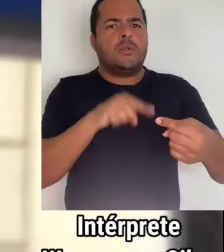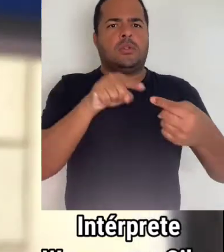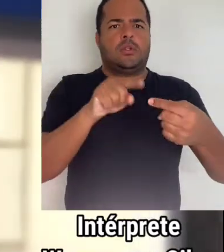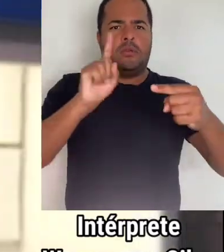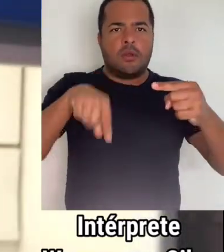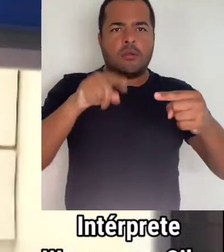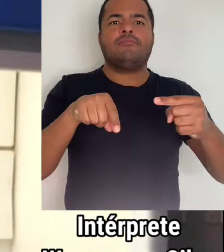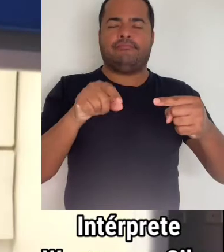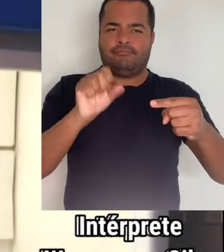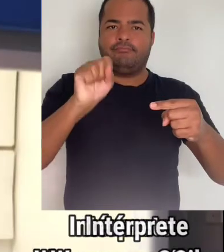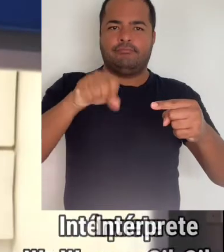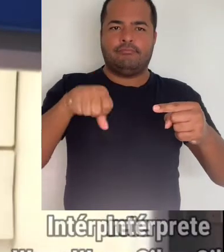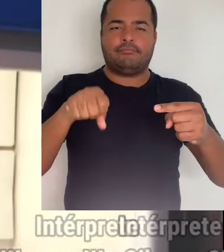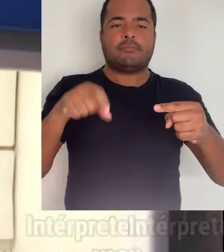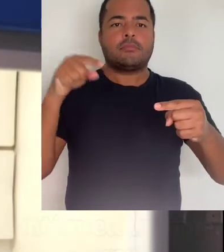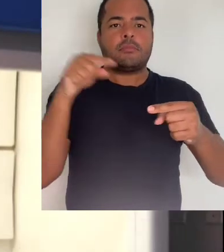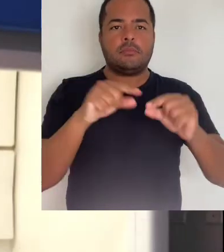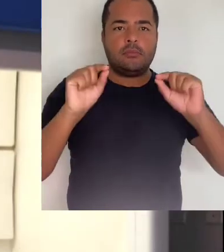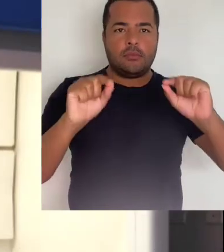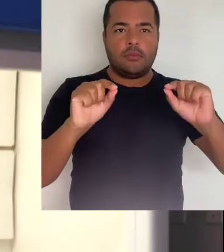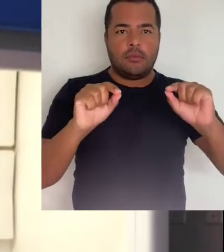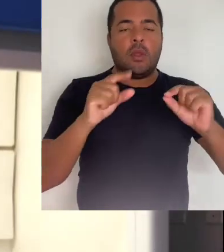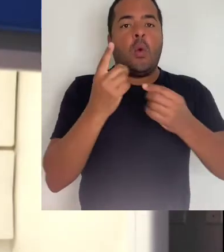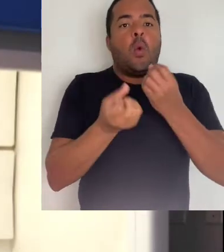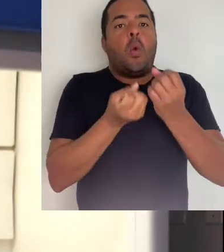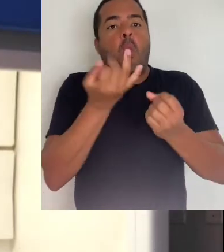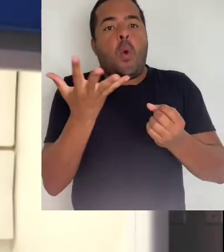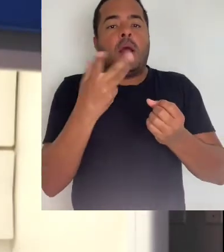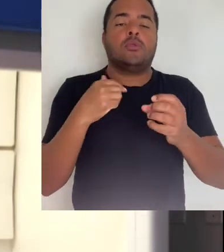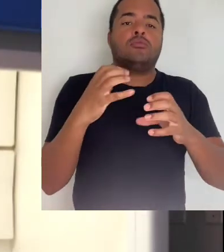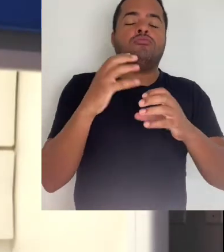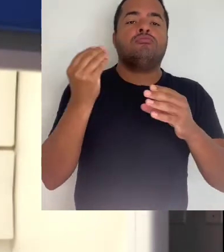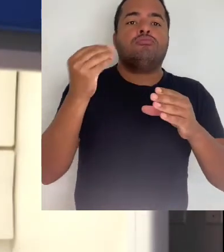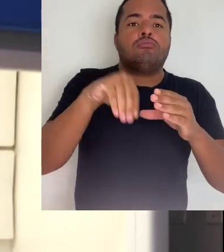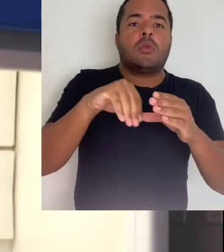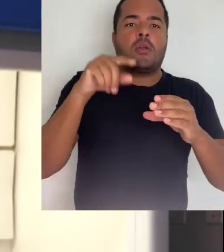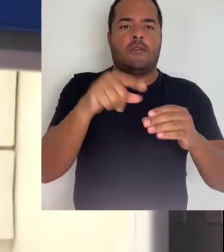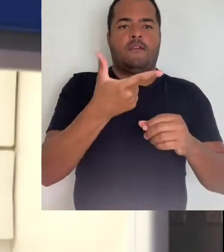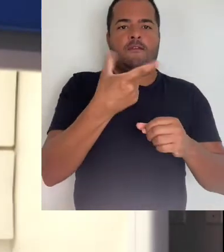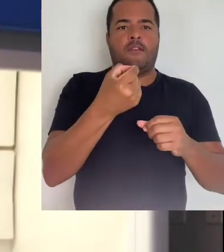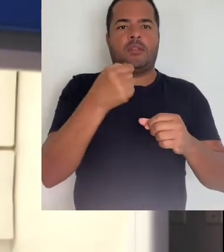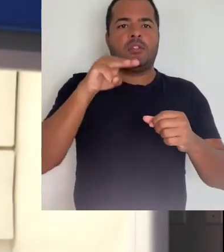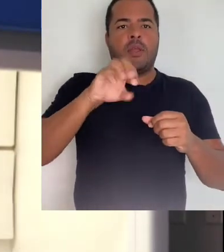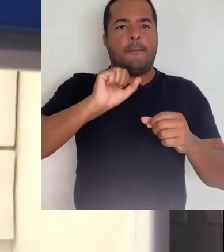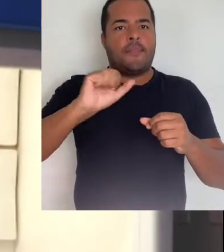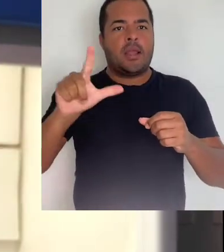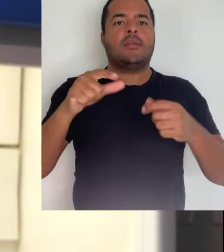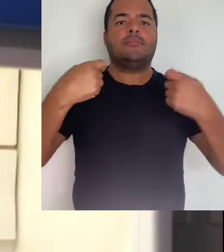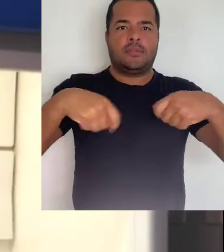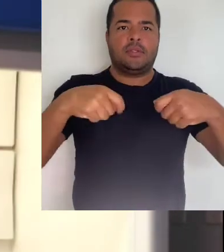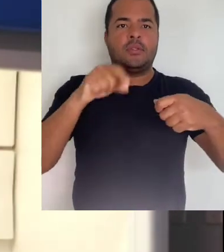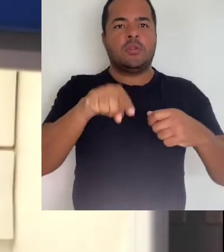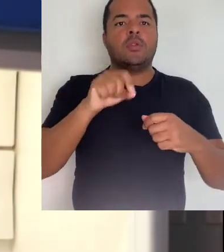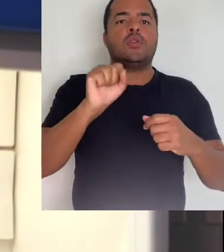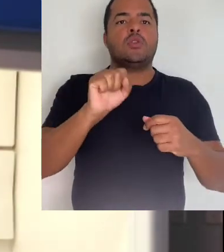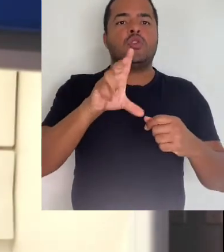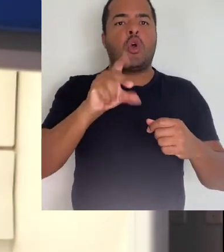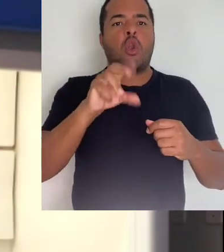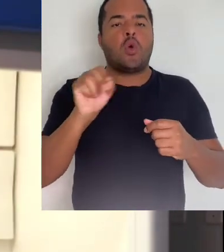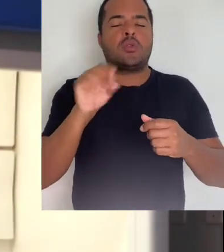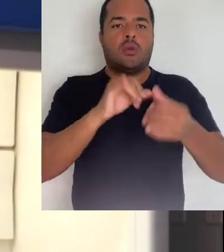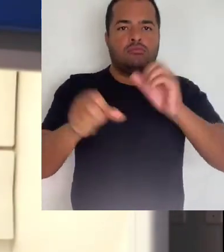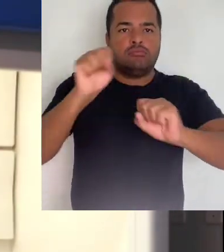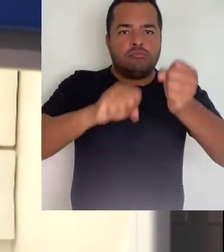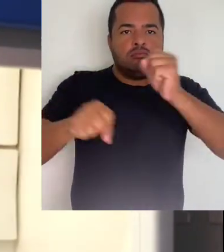a função do bicarbonato de sódio vai ser justamente essa, tá? E aí quanto é que eu coloco, professor? Você vai colocar 20 ml,